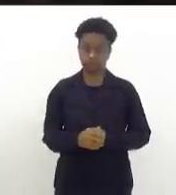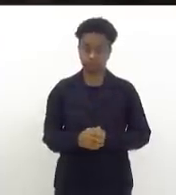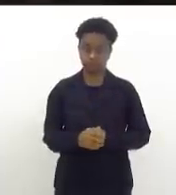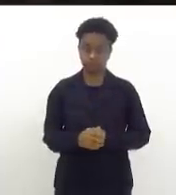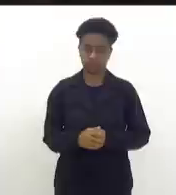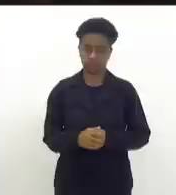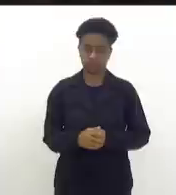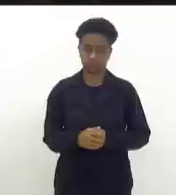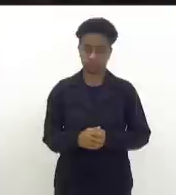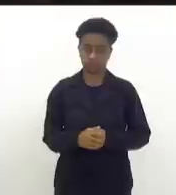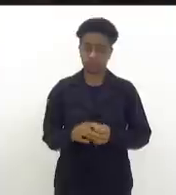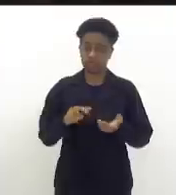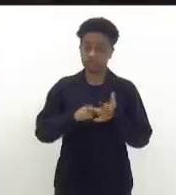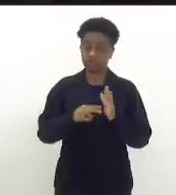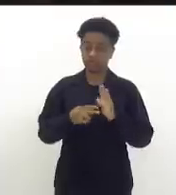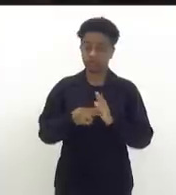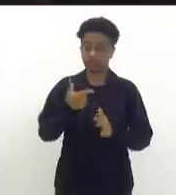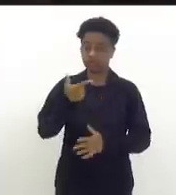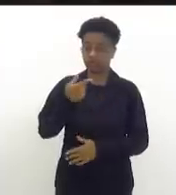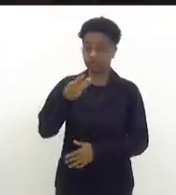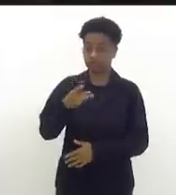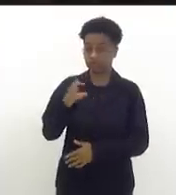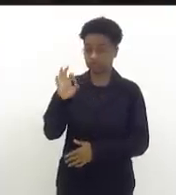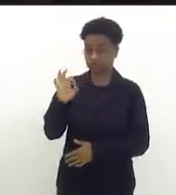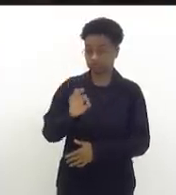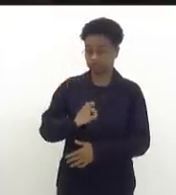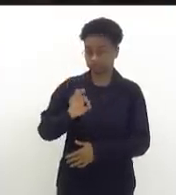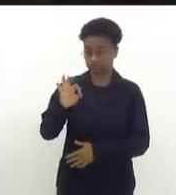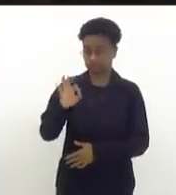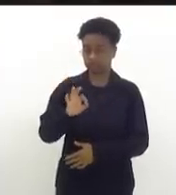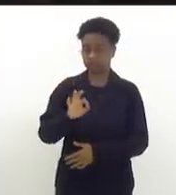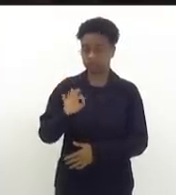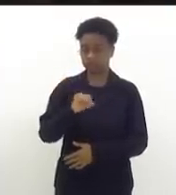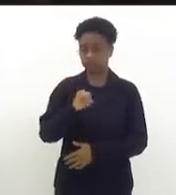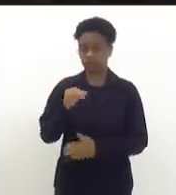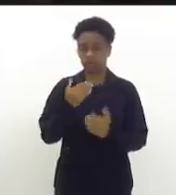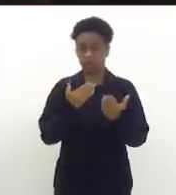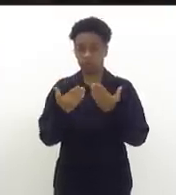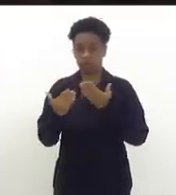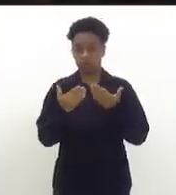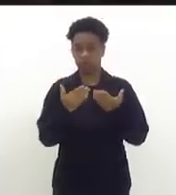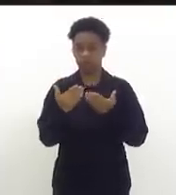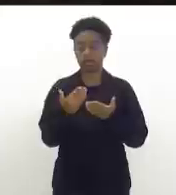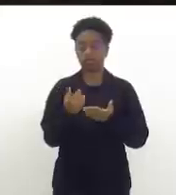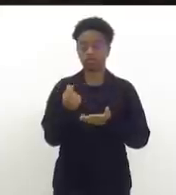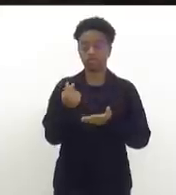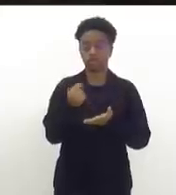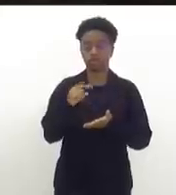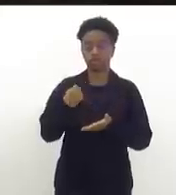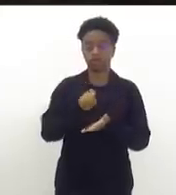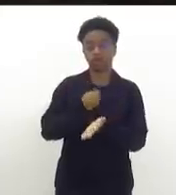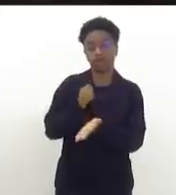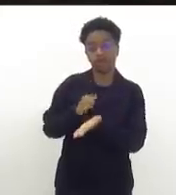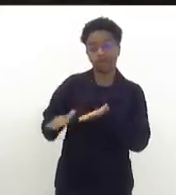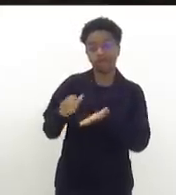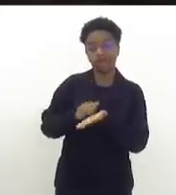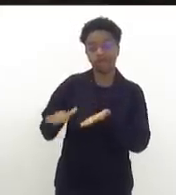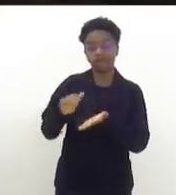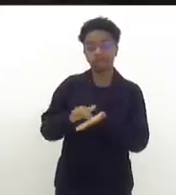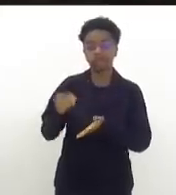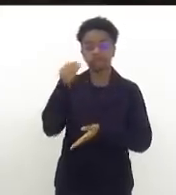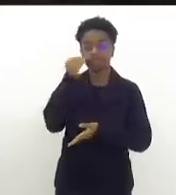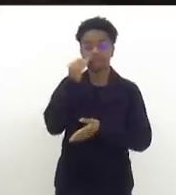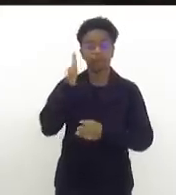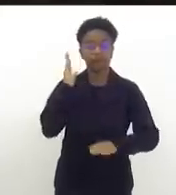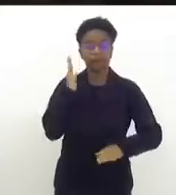a 23 por cento de tudo que o Brasil gastou para enfrentar a pandemia em